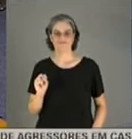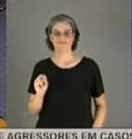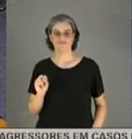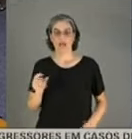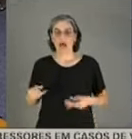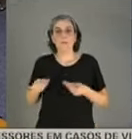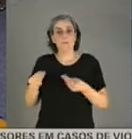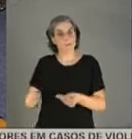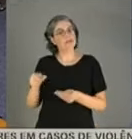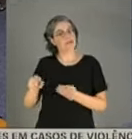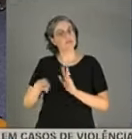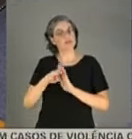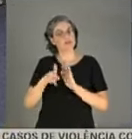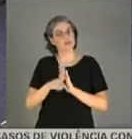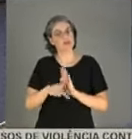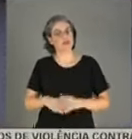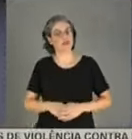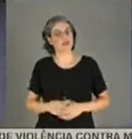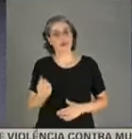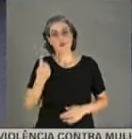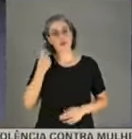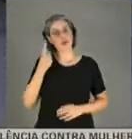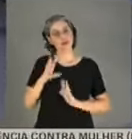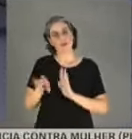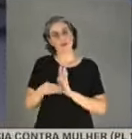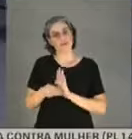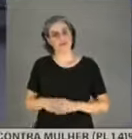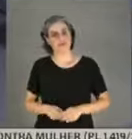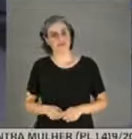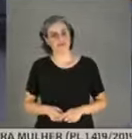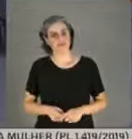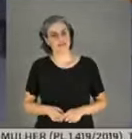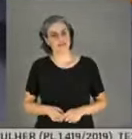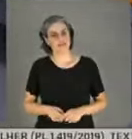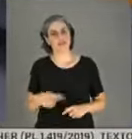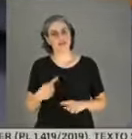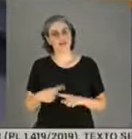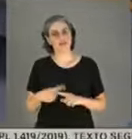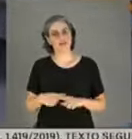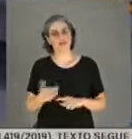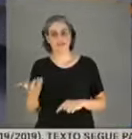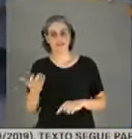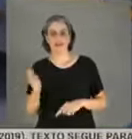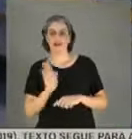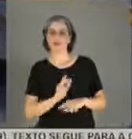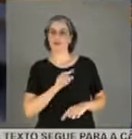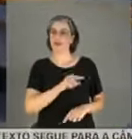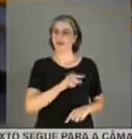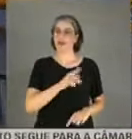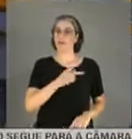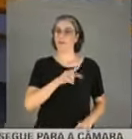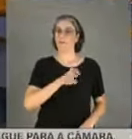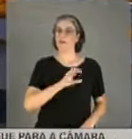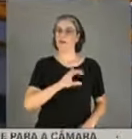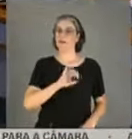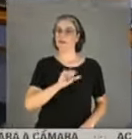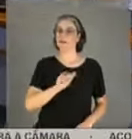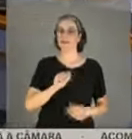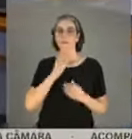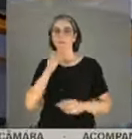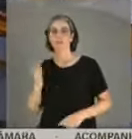apresentada nessa medida provisória. É a única emenda específica para atender a um reclame que é feito pela Precisa